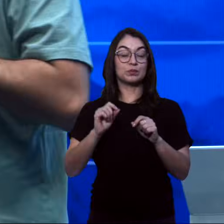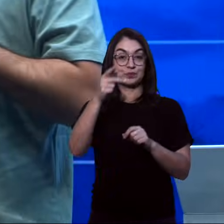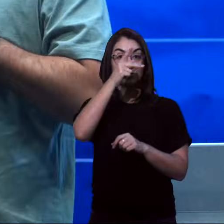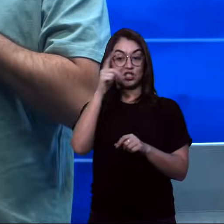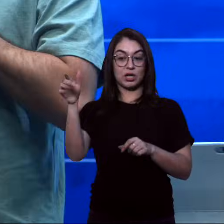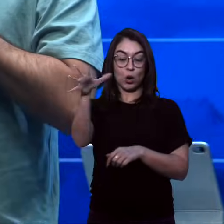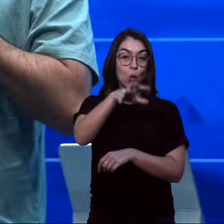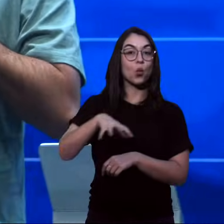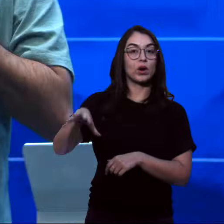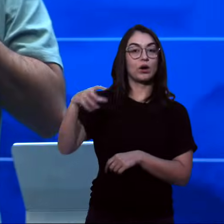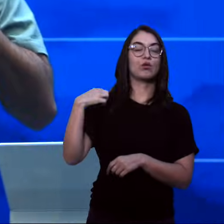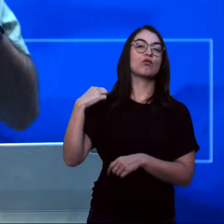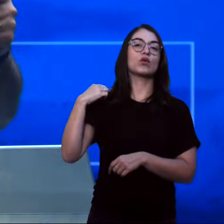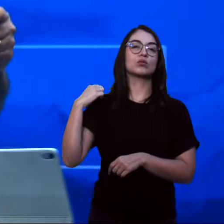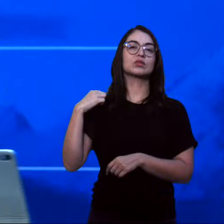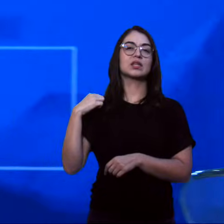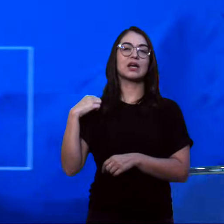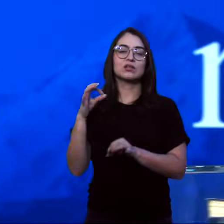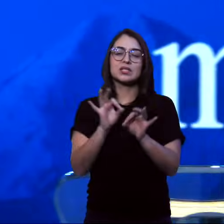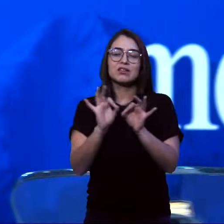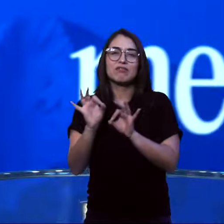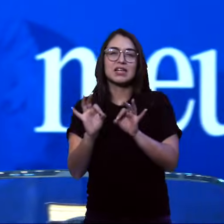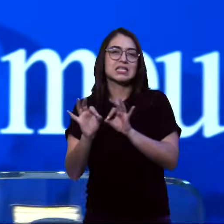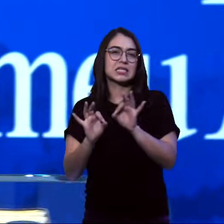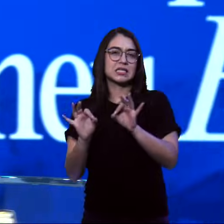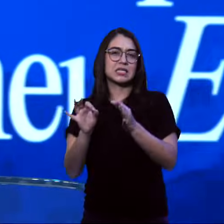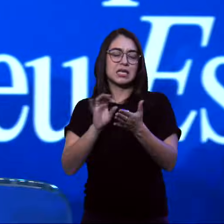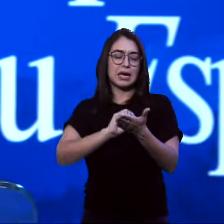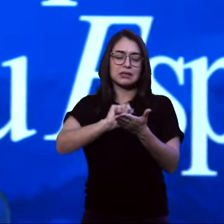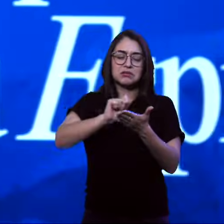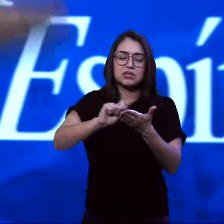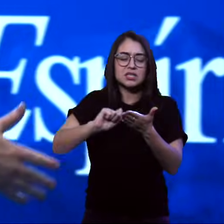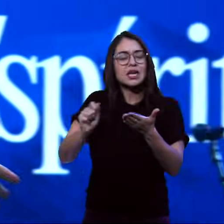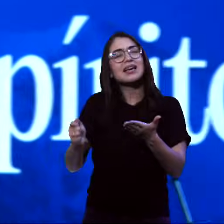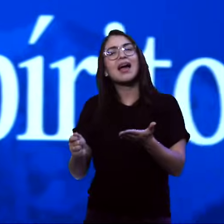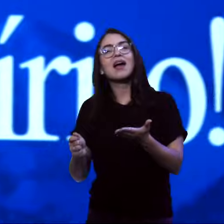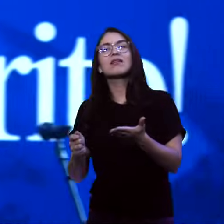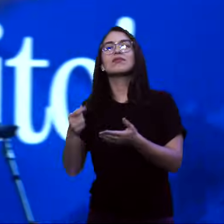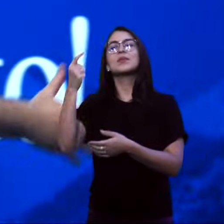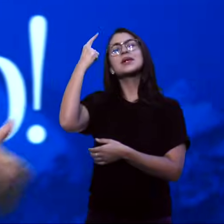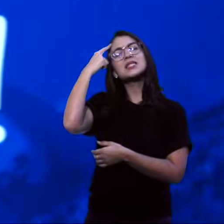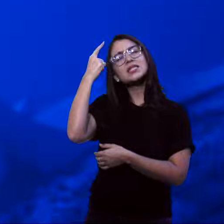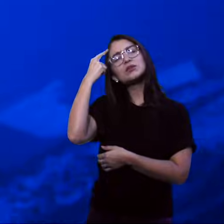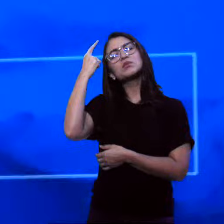várias coisas e a gente nunca gostava de nada. A gente tentou várias vezes,